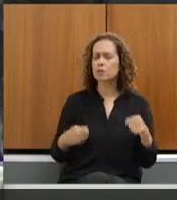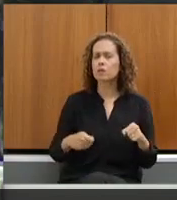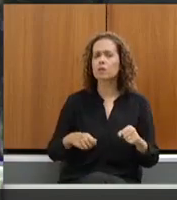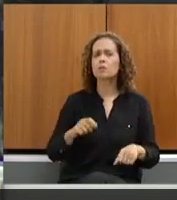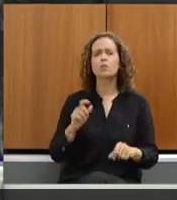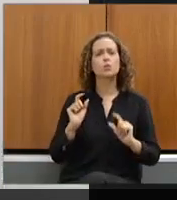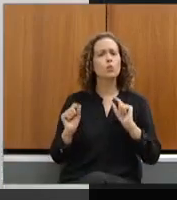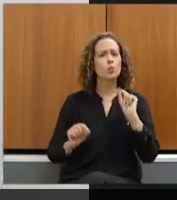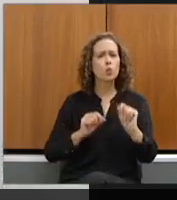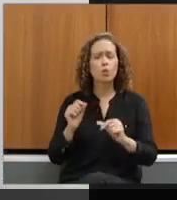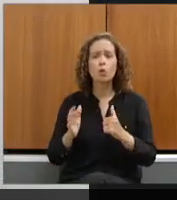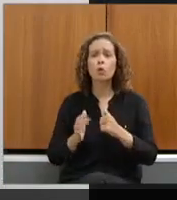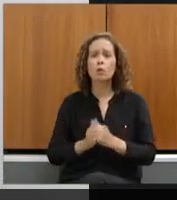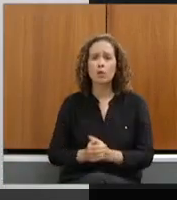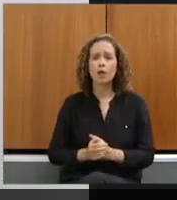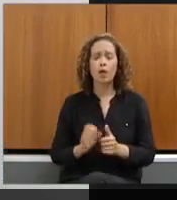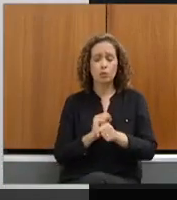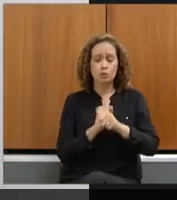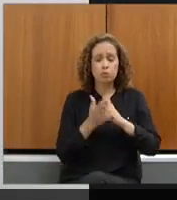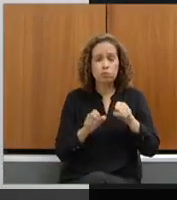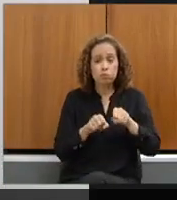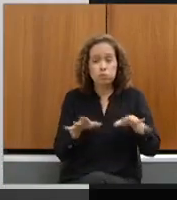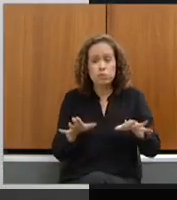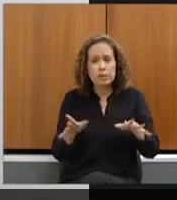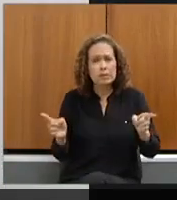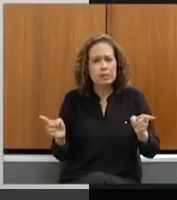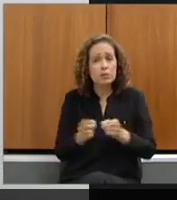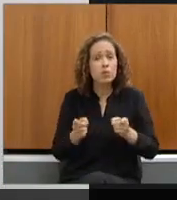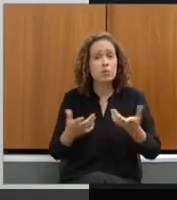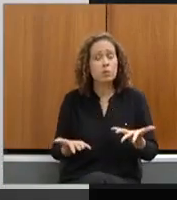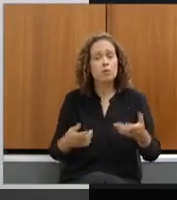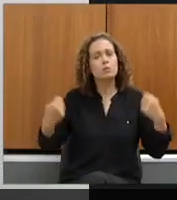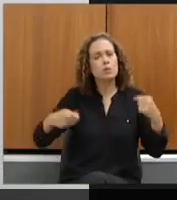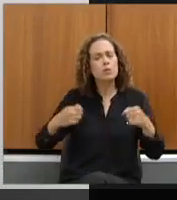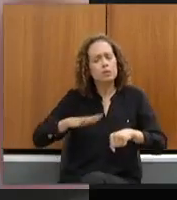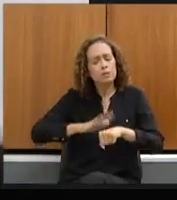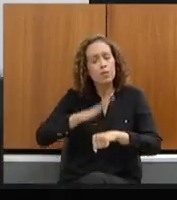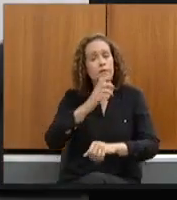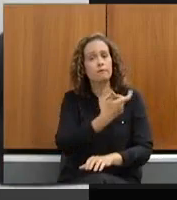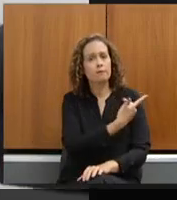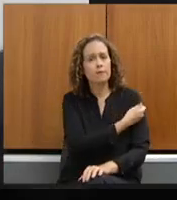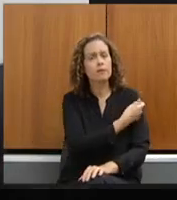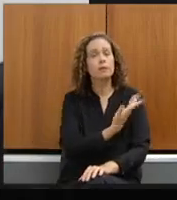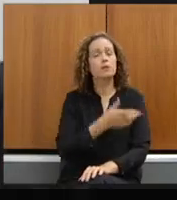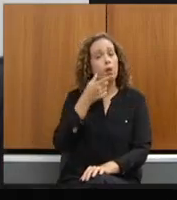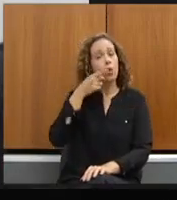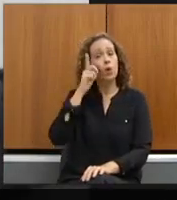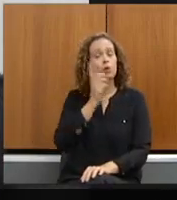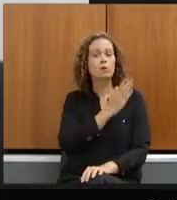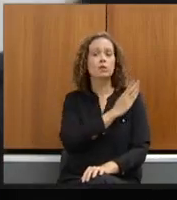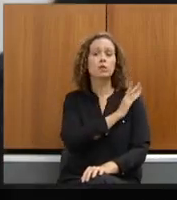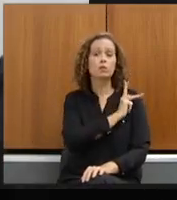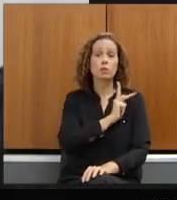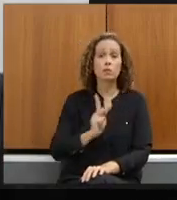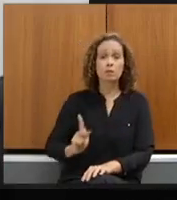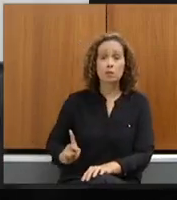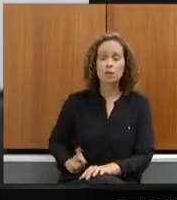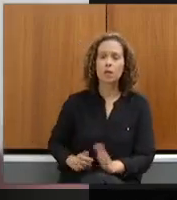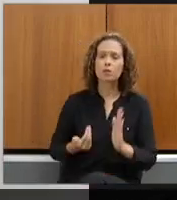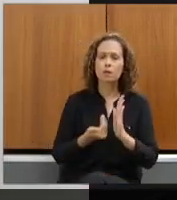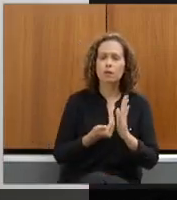ritmo EA intensidade do contágio isso ocorre com mais vacina ontem o presidente da Câmara dos Deputados